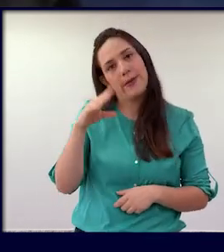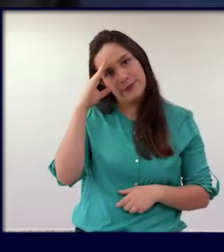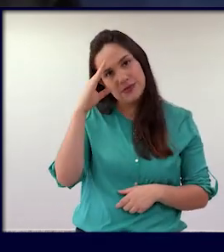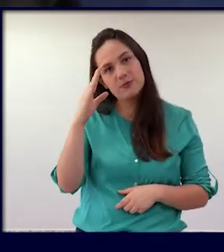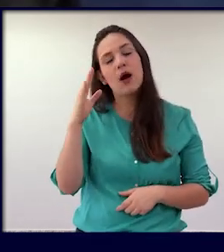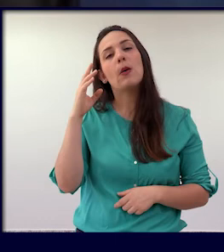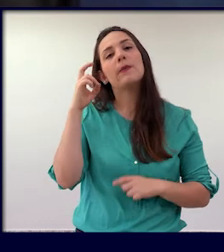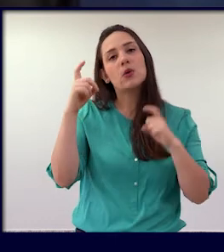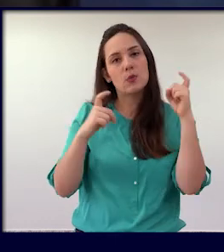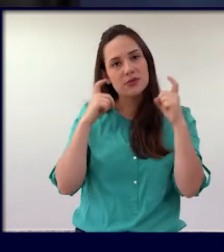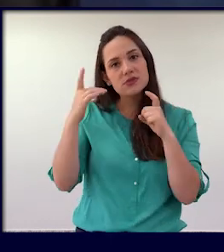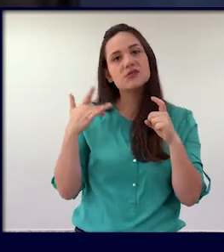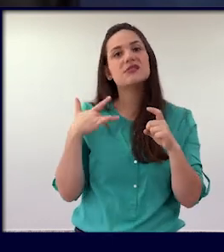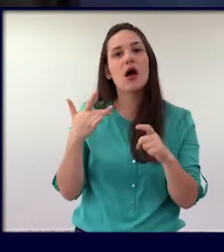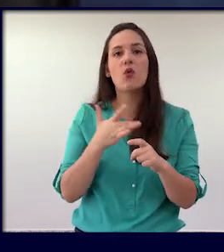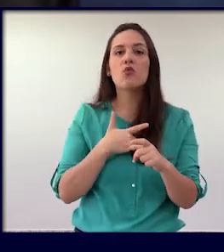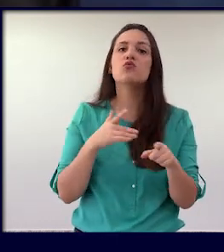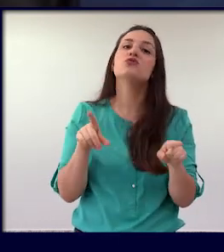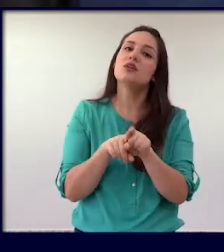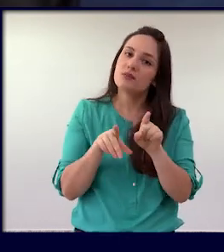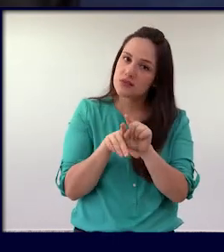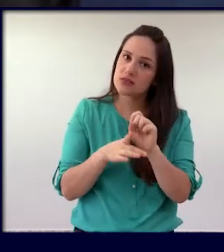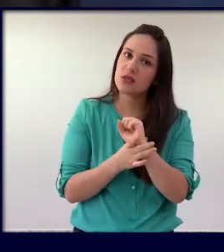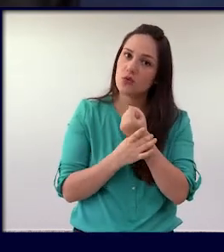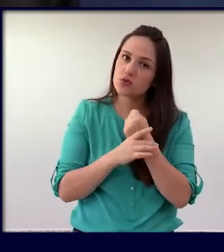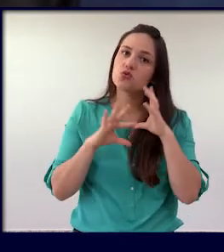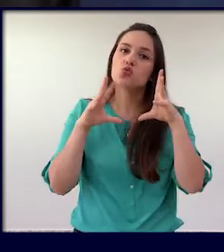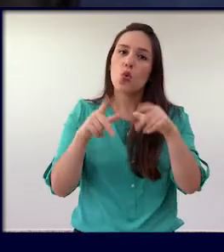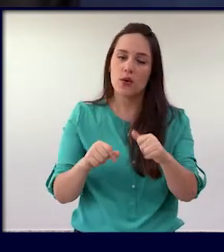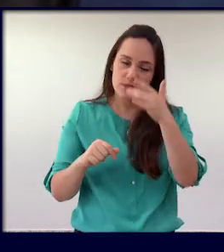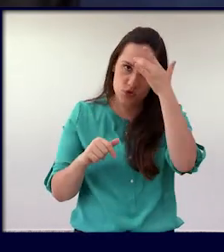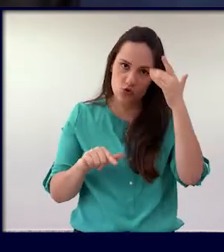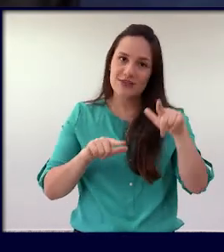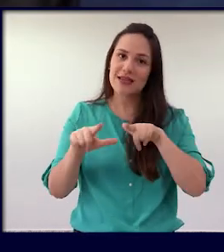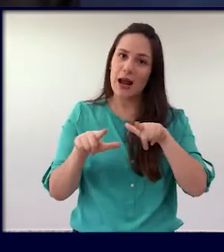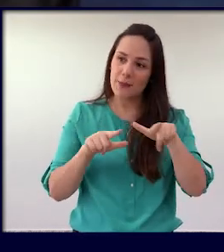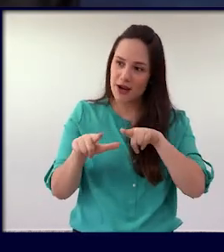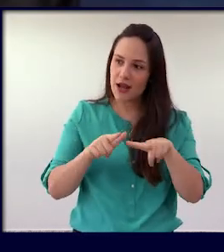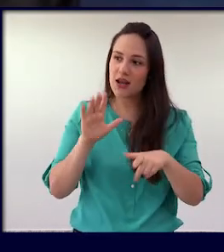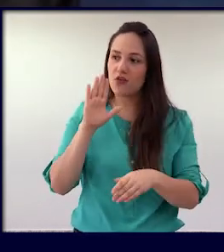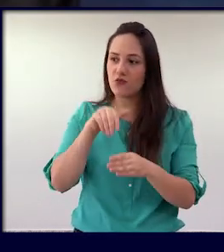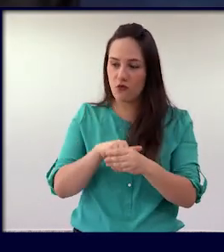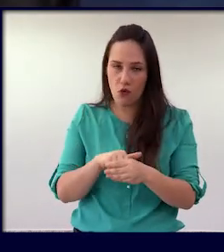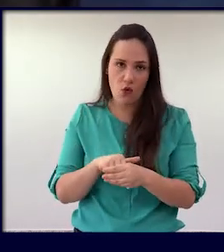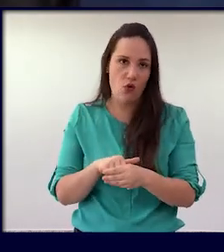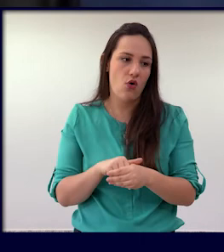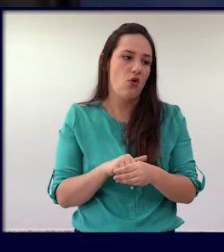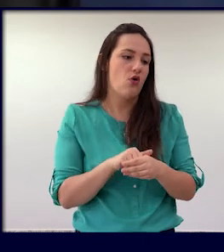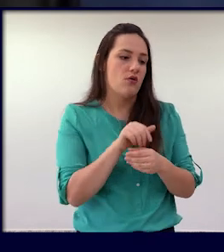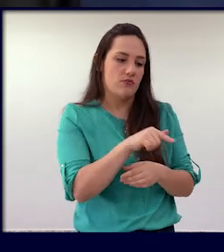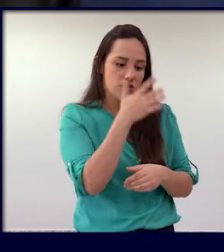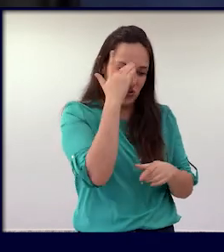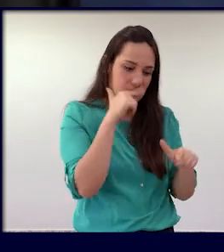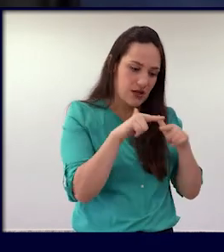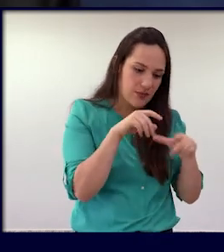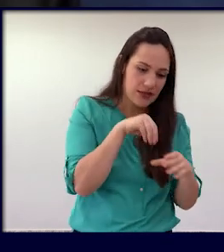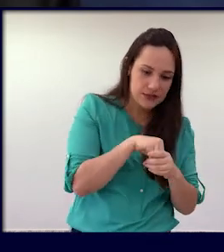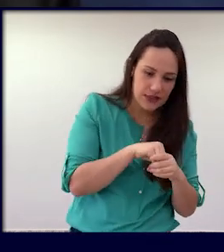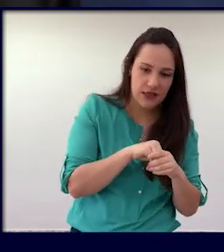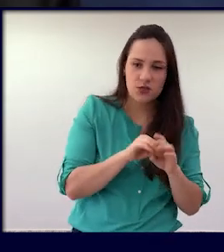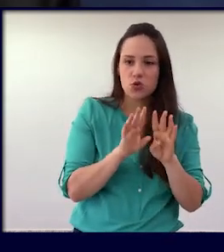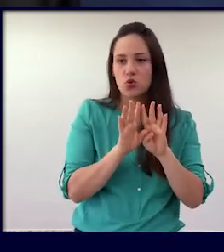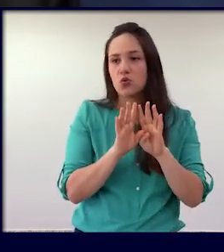Sim, Alex, a preocupação com a saúde, com a segurança de todas as pessoas que vão trabalhar nas eleições, tanto